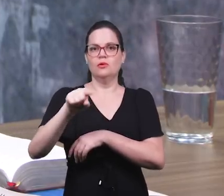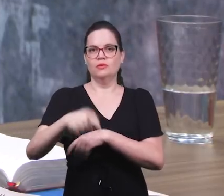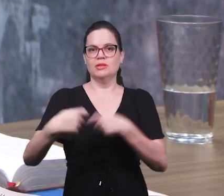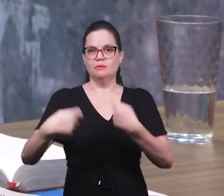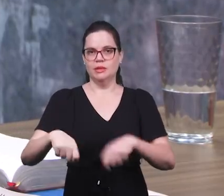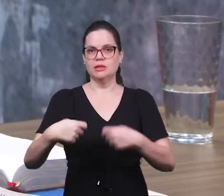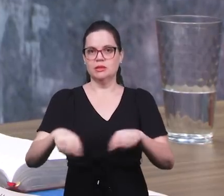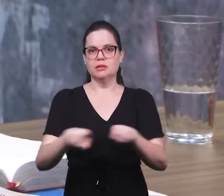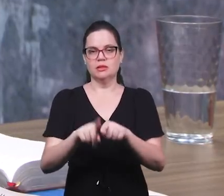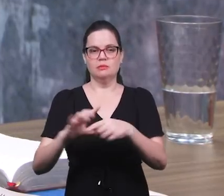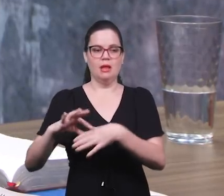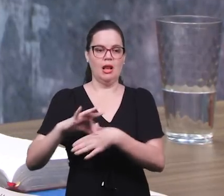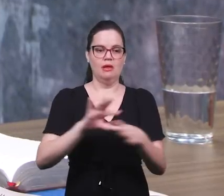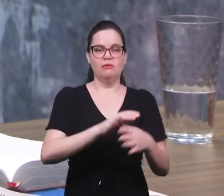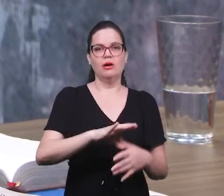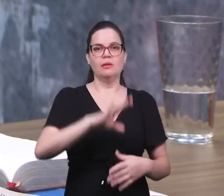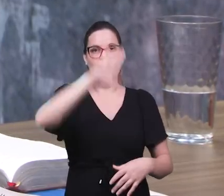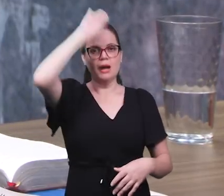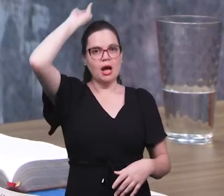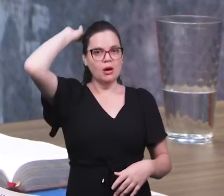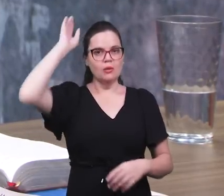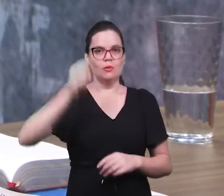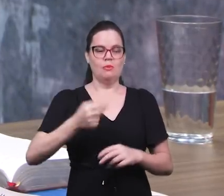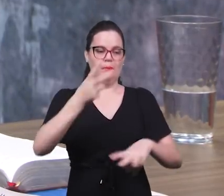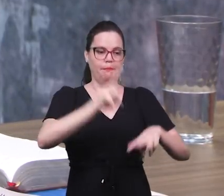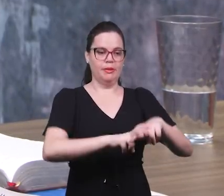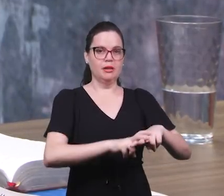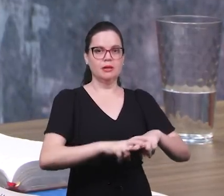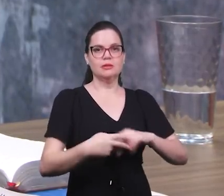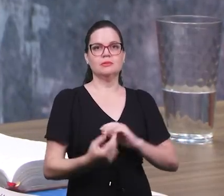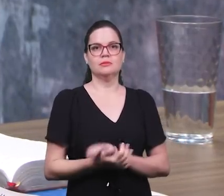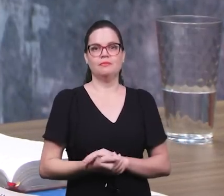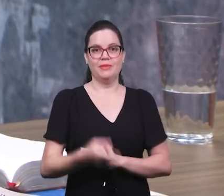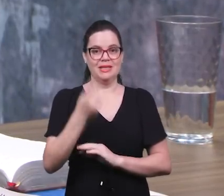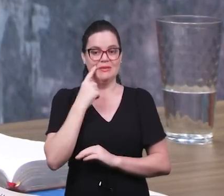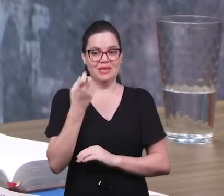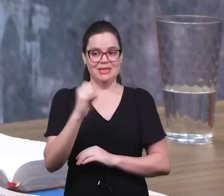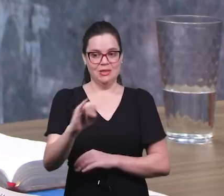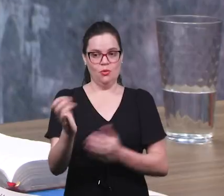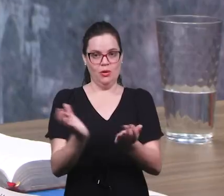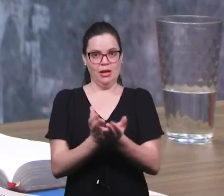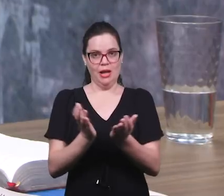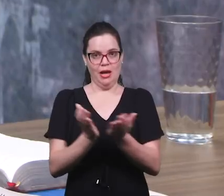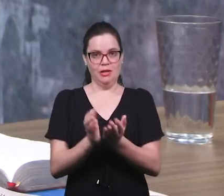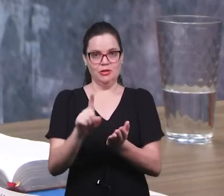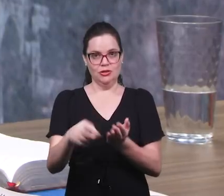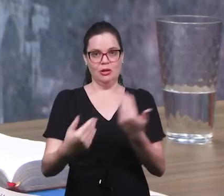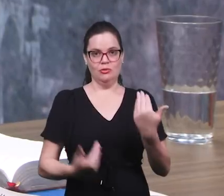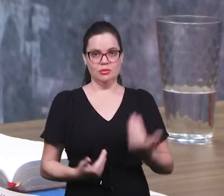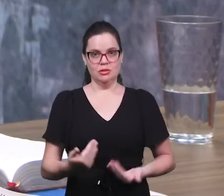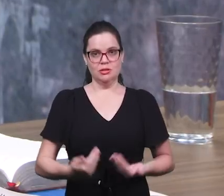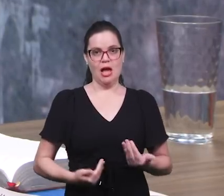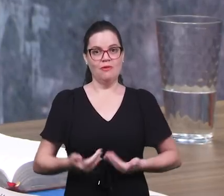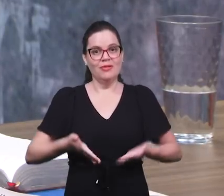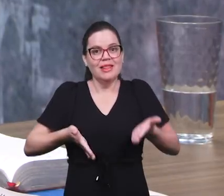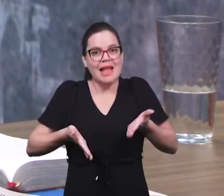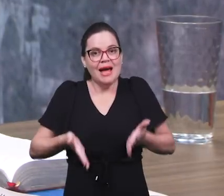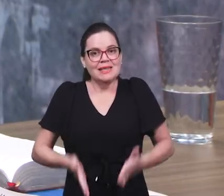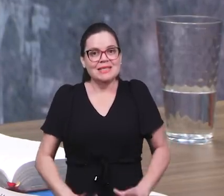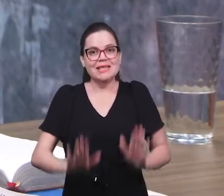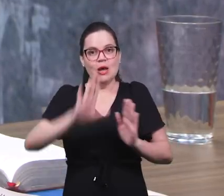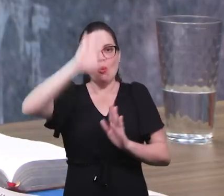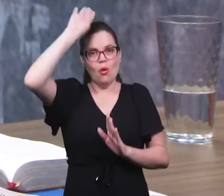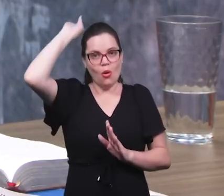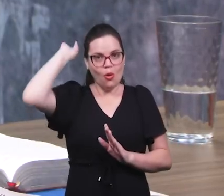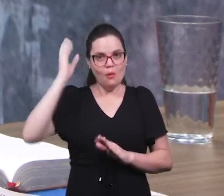enviados a Roma. Então veja que quando o cristão tinha a cidadania romana, o Plínio, na região em que ele governava, ele não